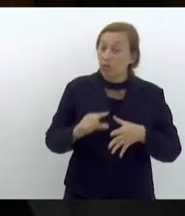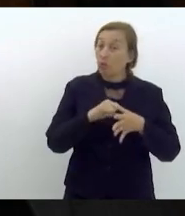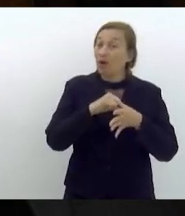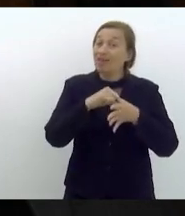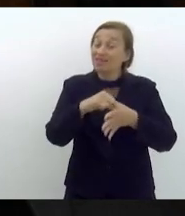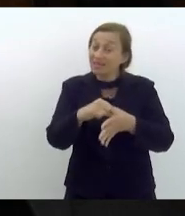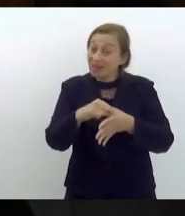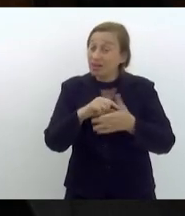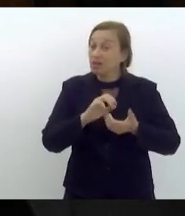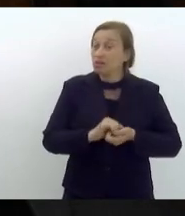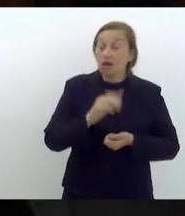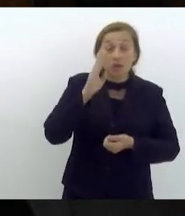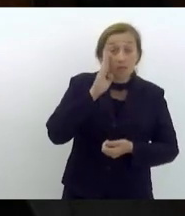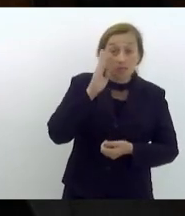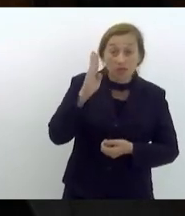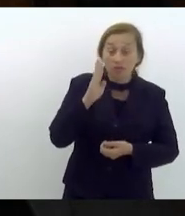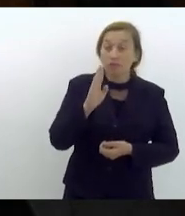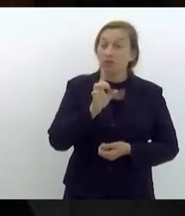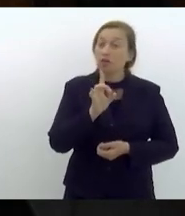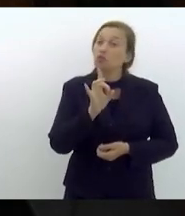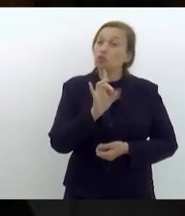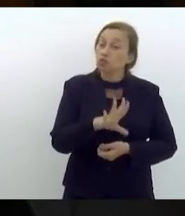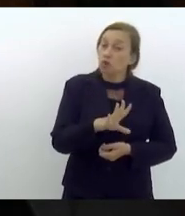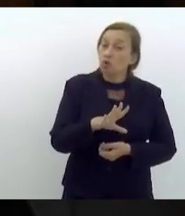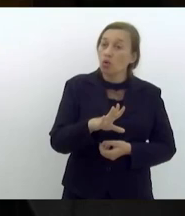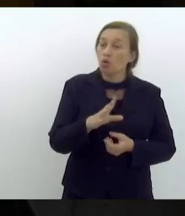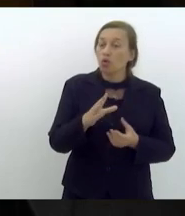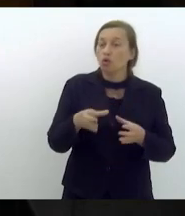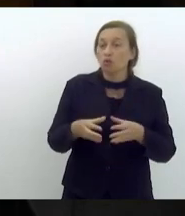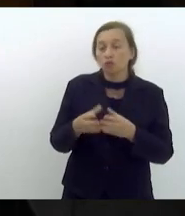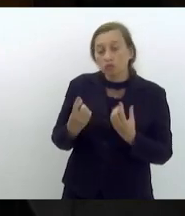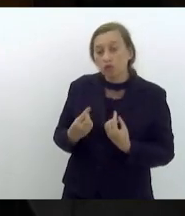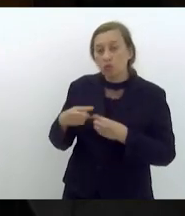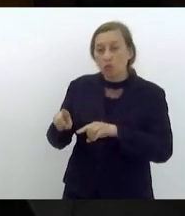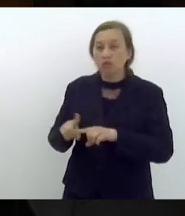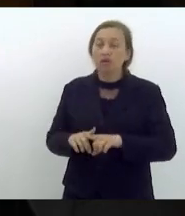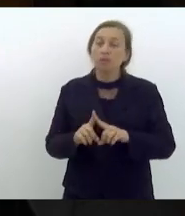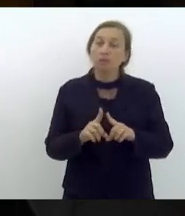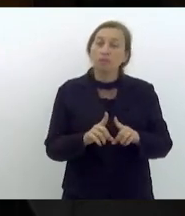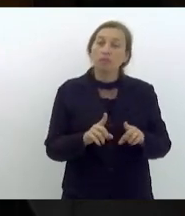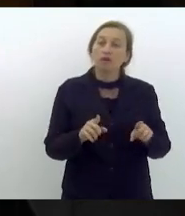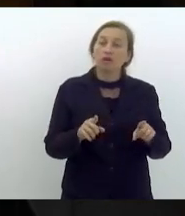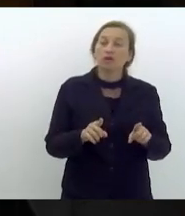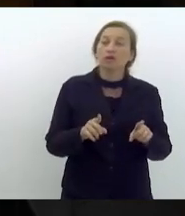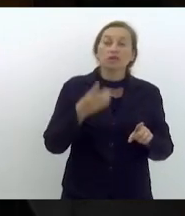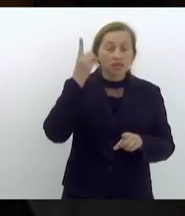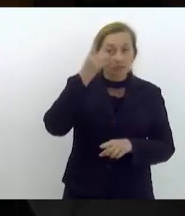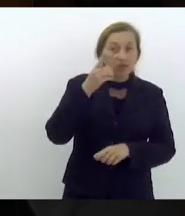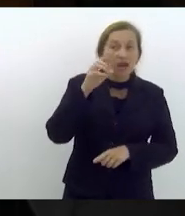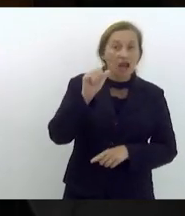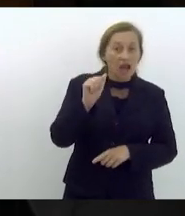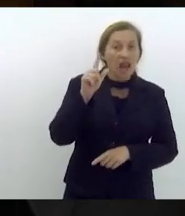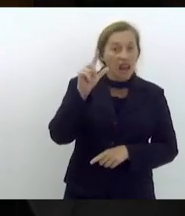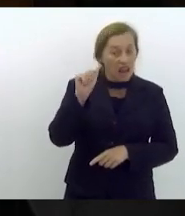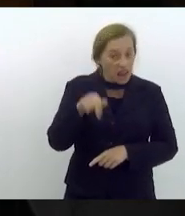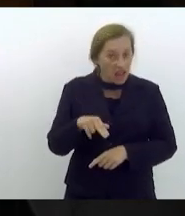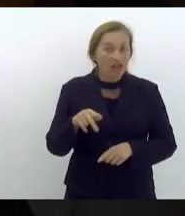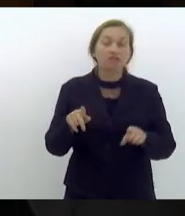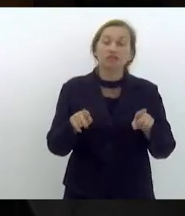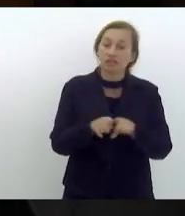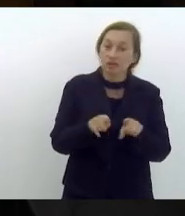principalmente mas não só as de oposição e o deputado Alan Lopes estava presente